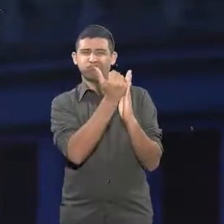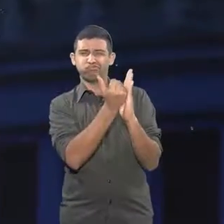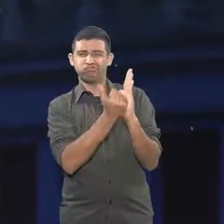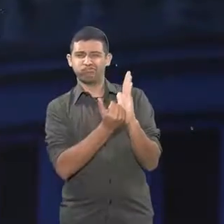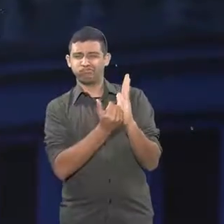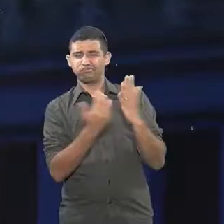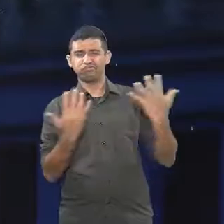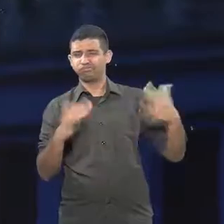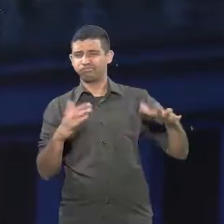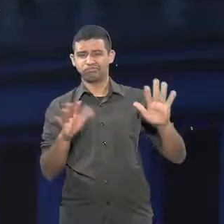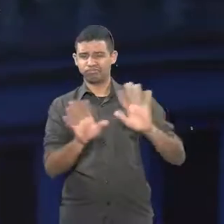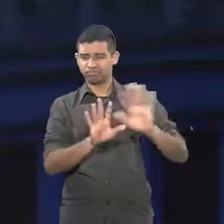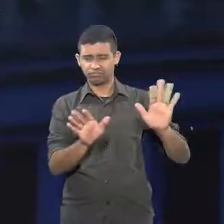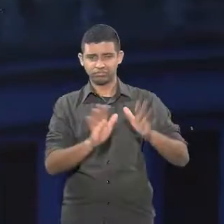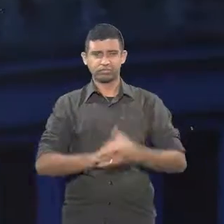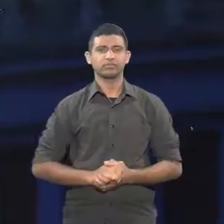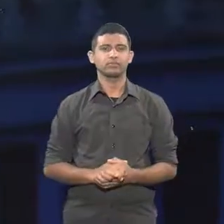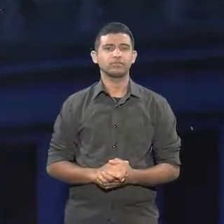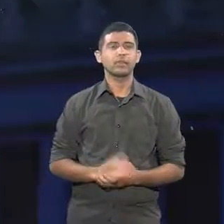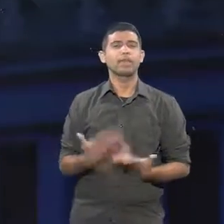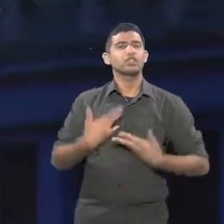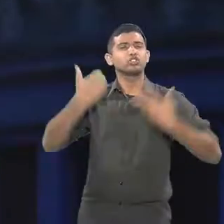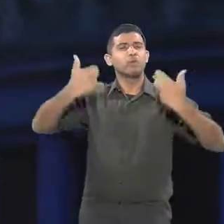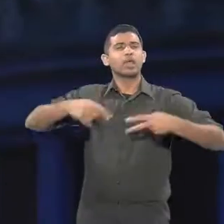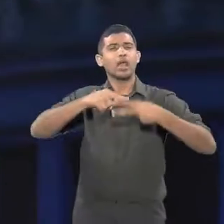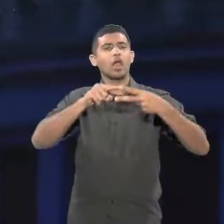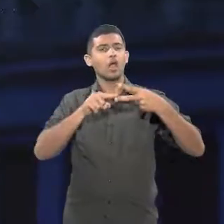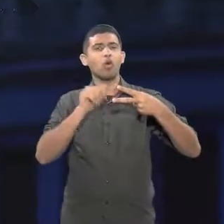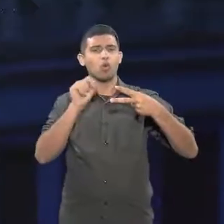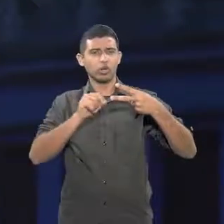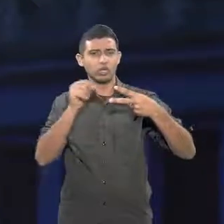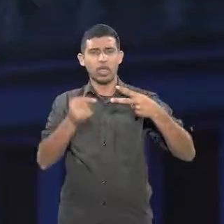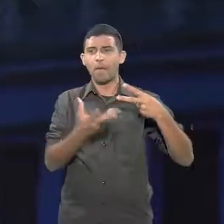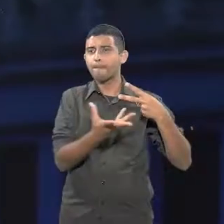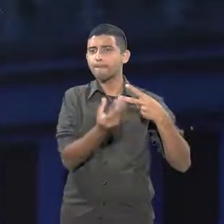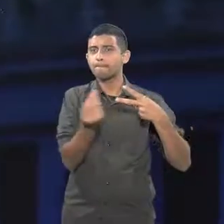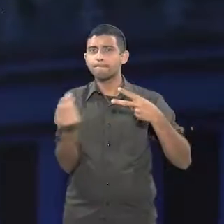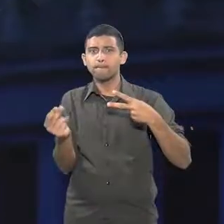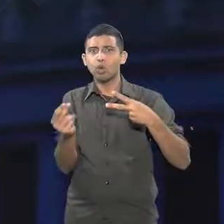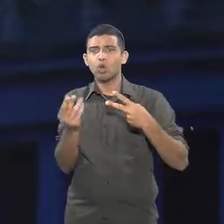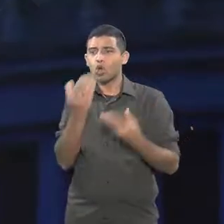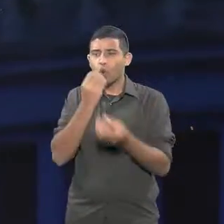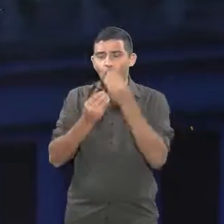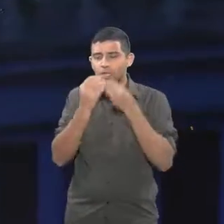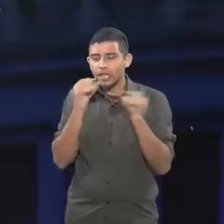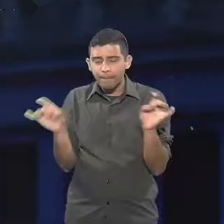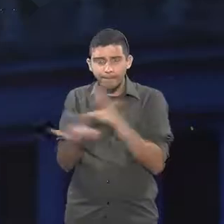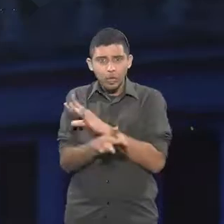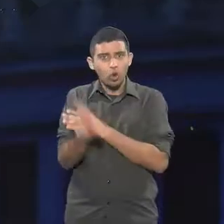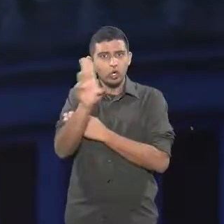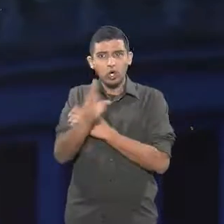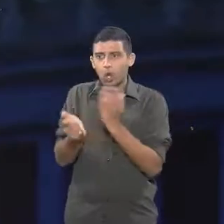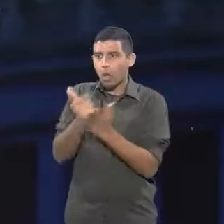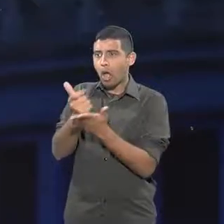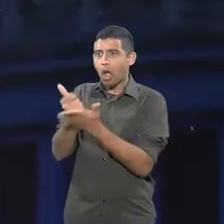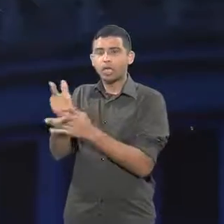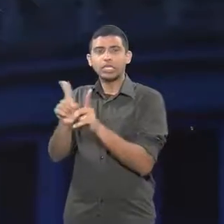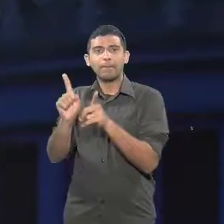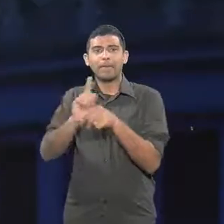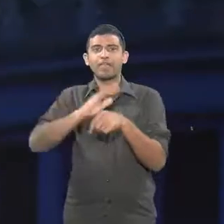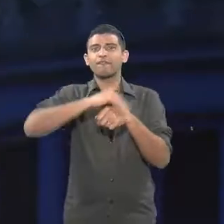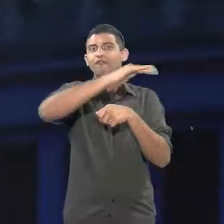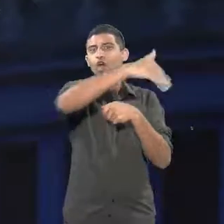leguminosas. Duas possíveis explicações são o aumento do consumo de produtos prontos e as refeições fora de casa.